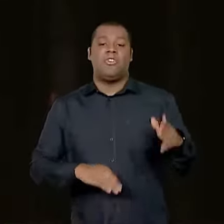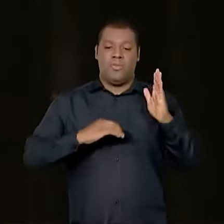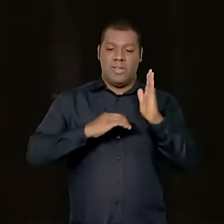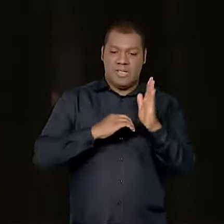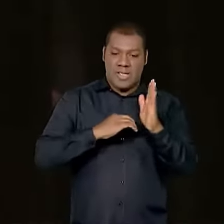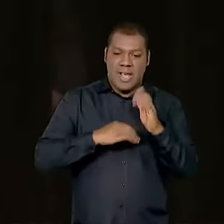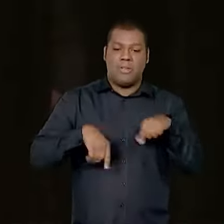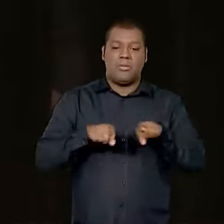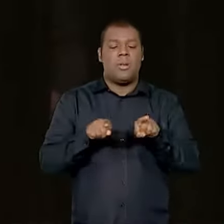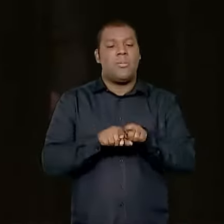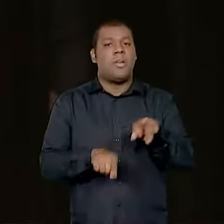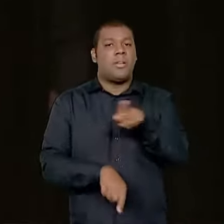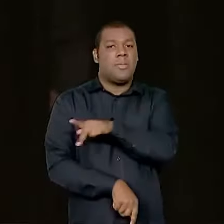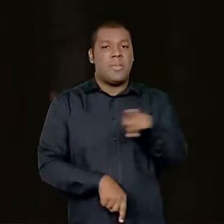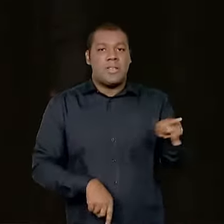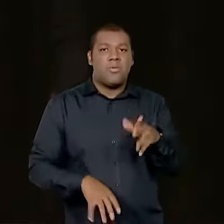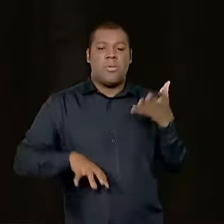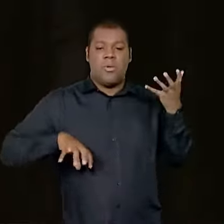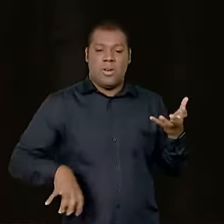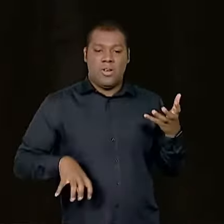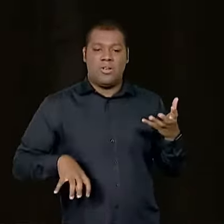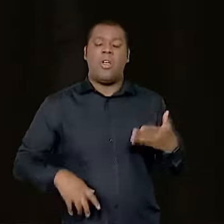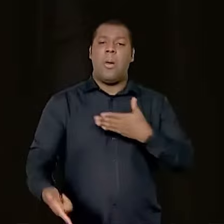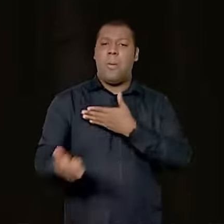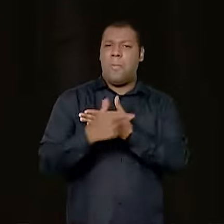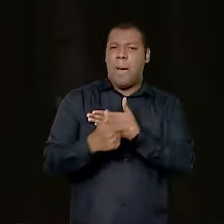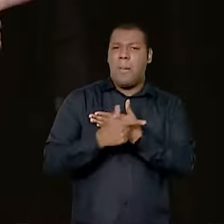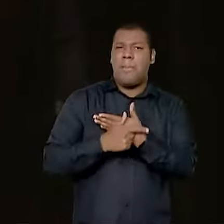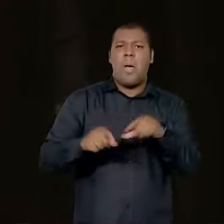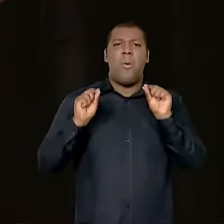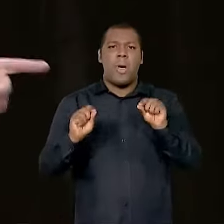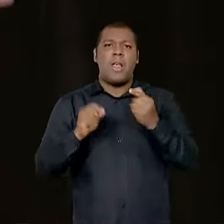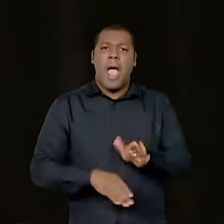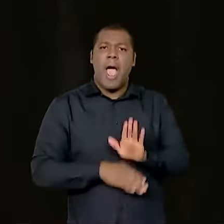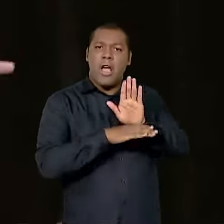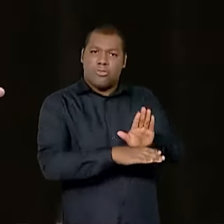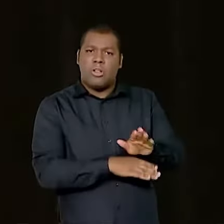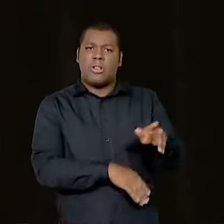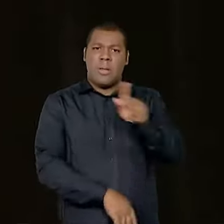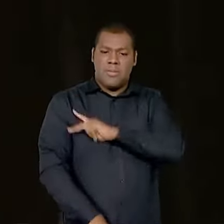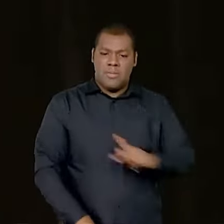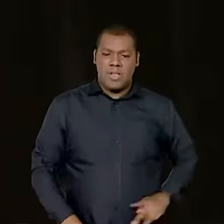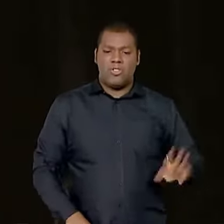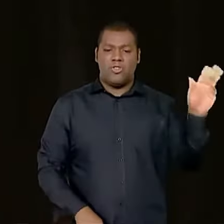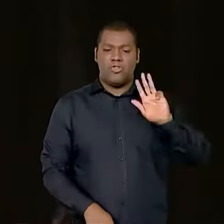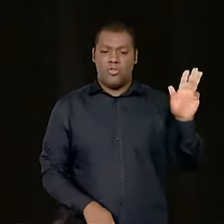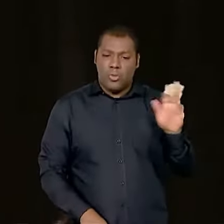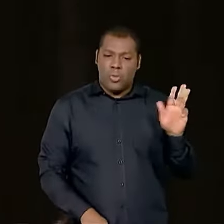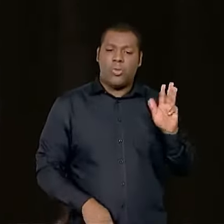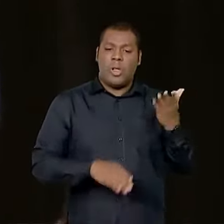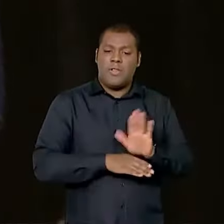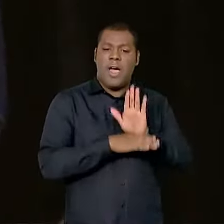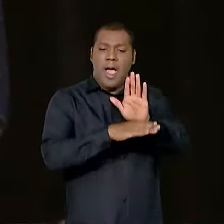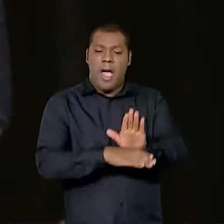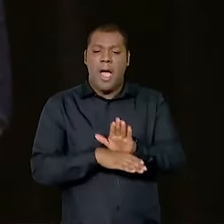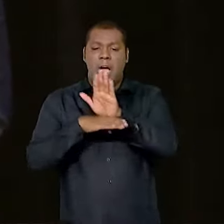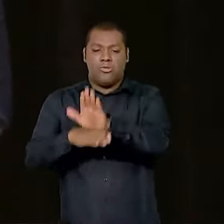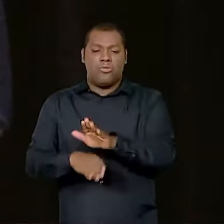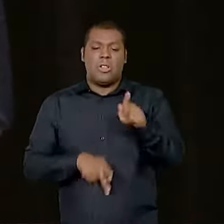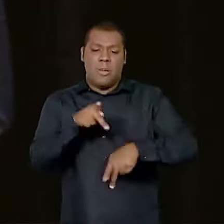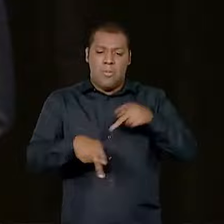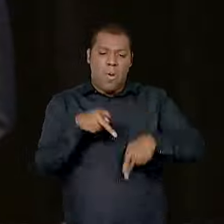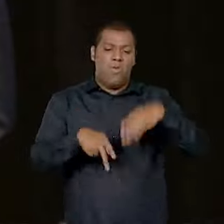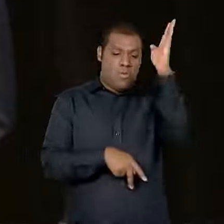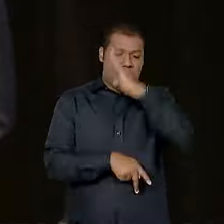obrigação e o meu dever cívico é de ajudar o presidente Lula a governar esse país e dar solução aos problemas de Minas,